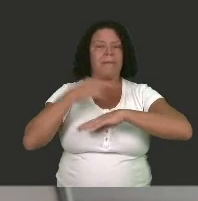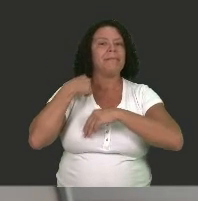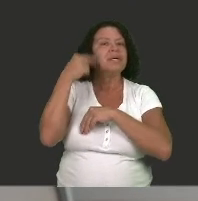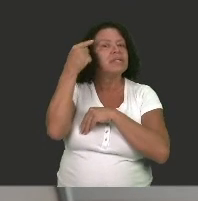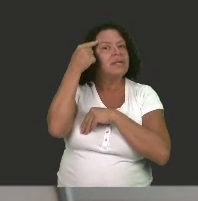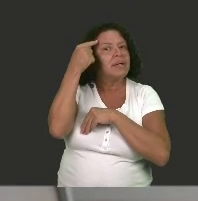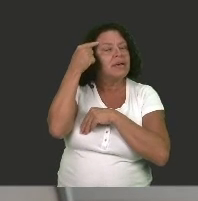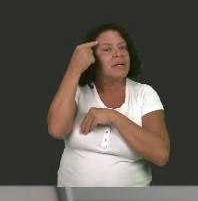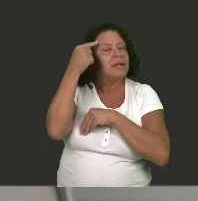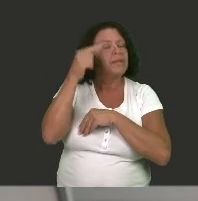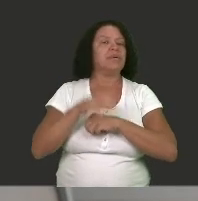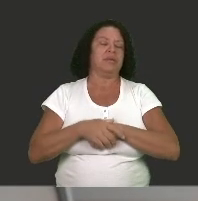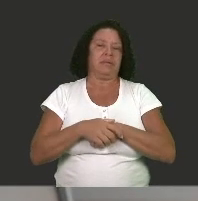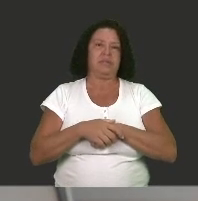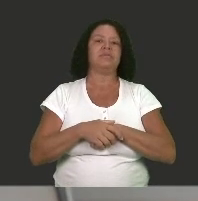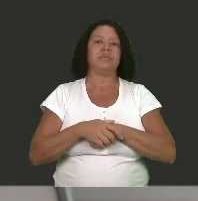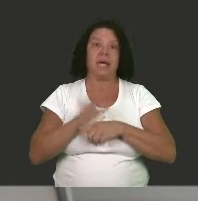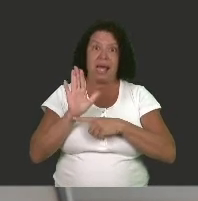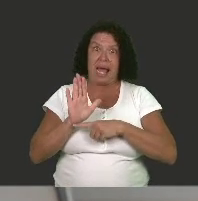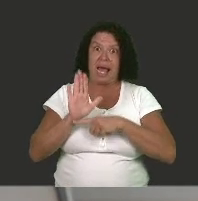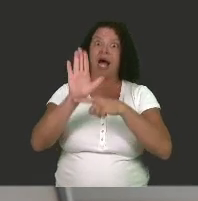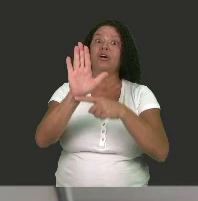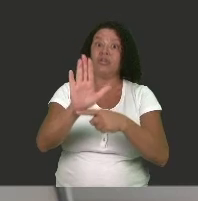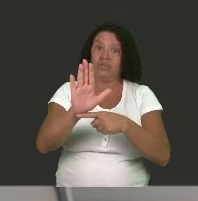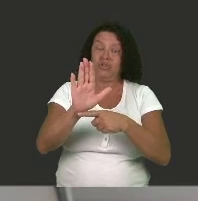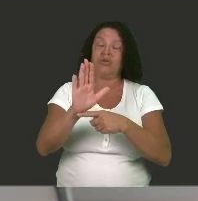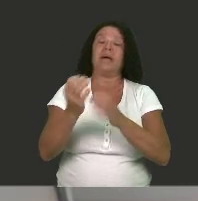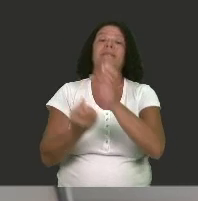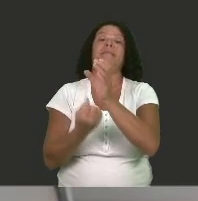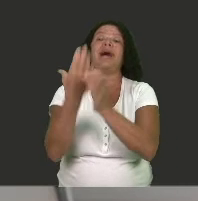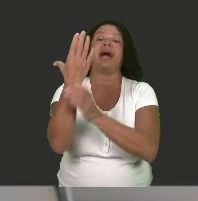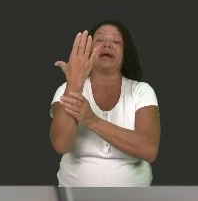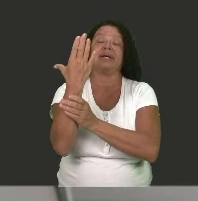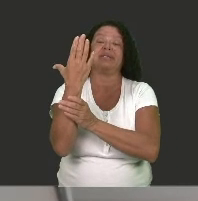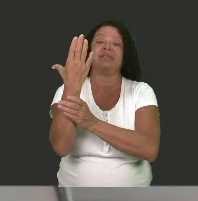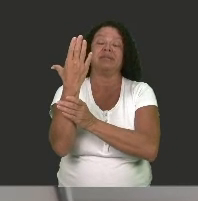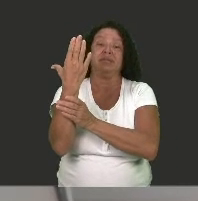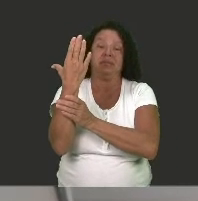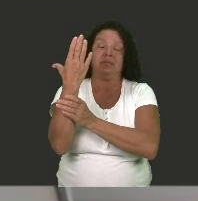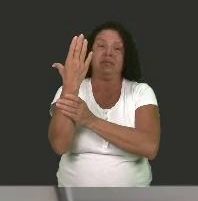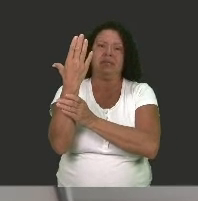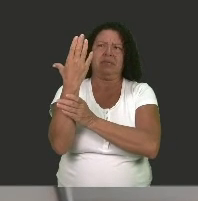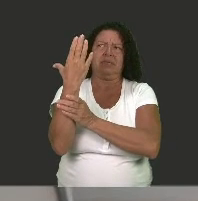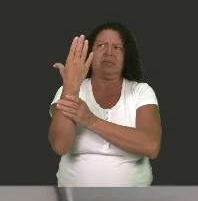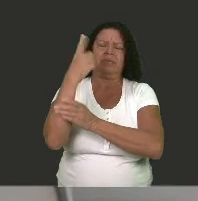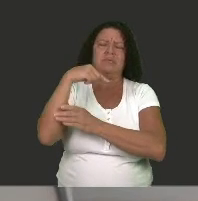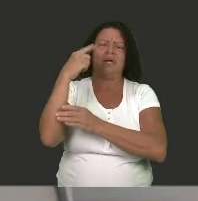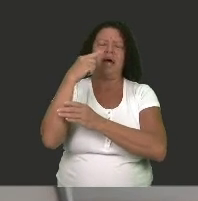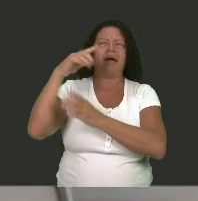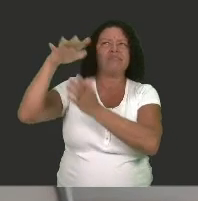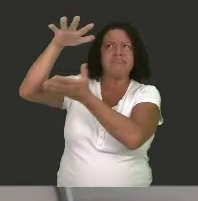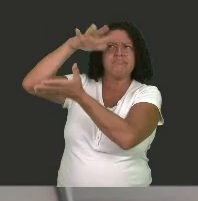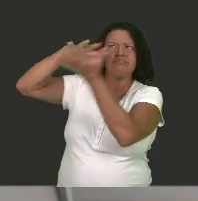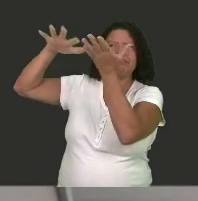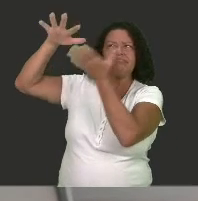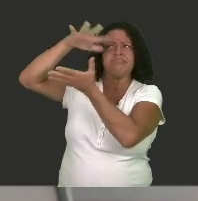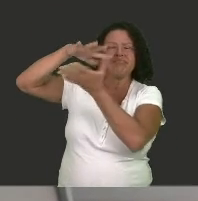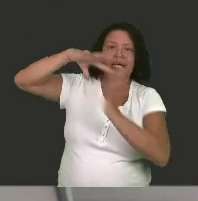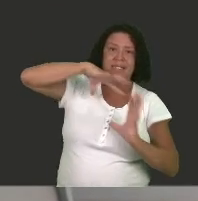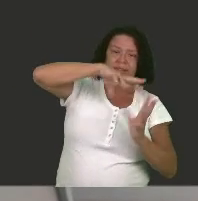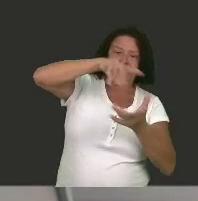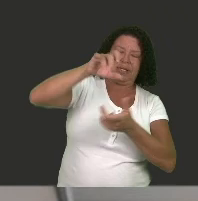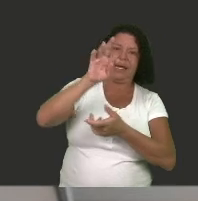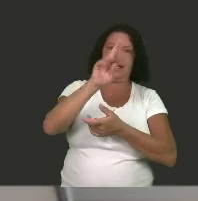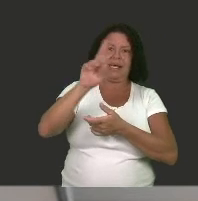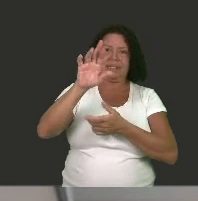pensamento contribui para a criação desse todo, da psicosfera do nosso planeta,